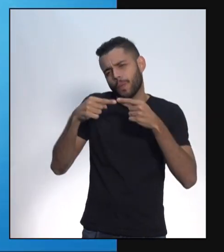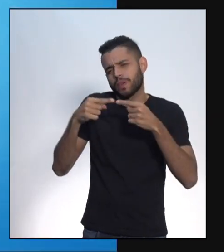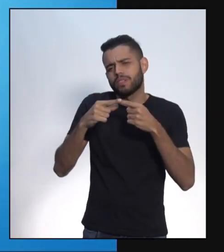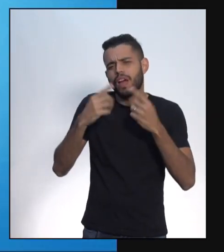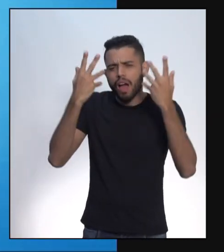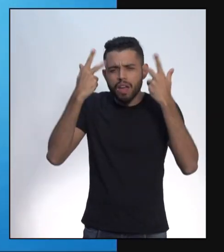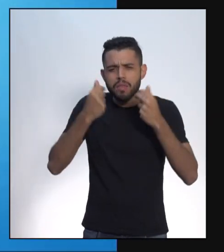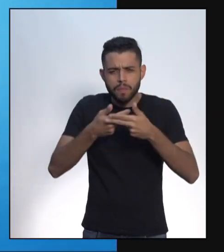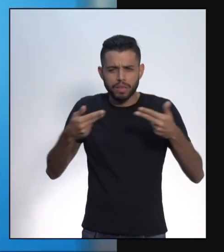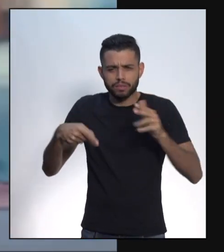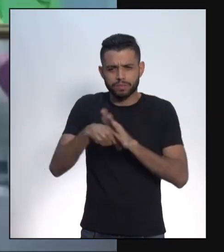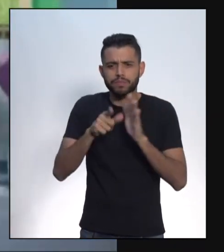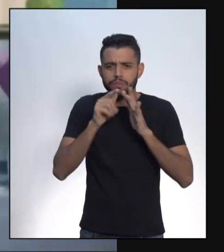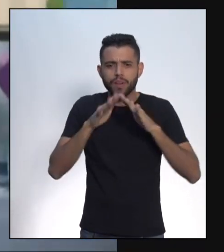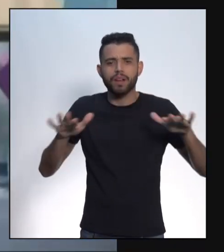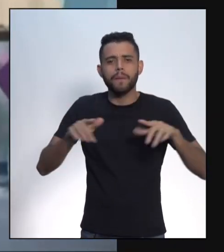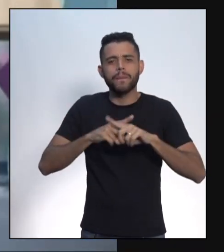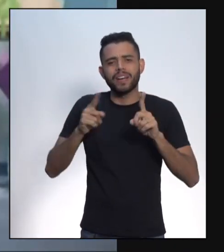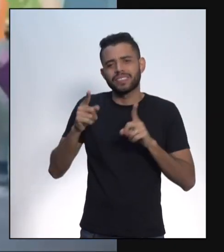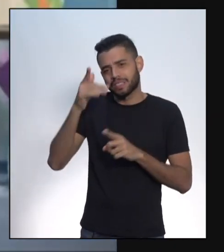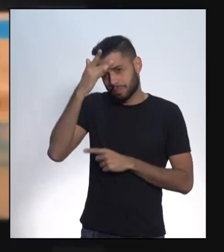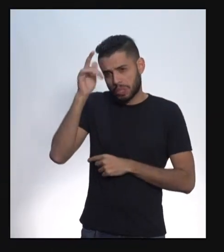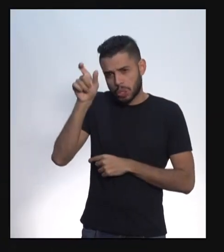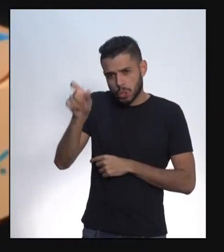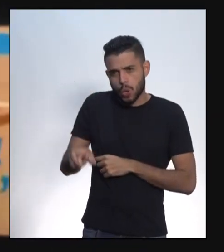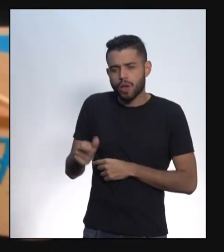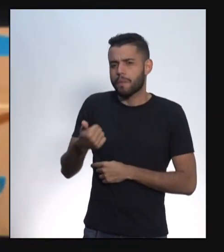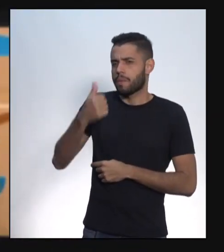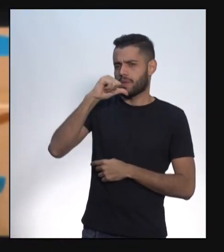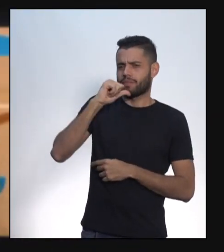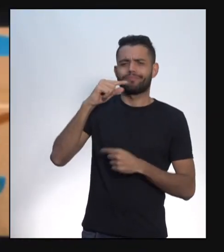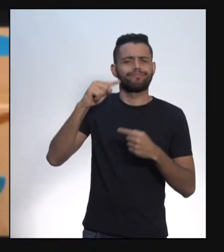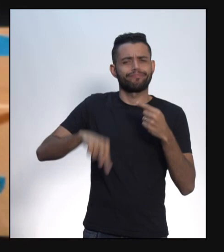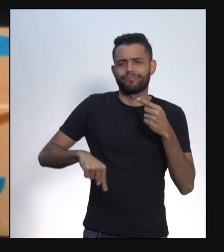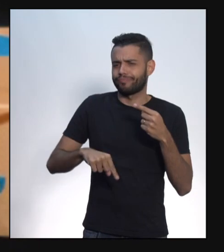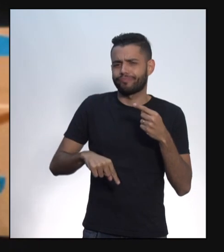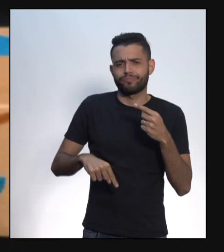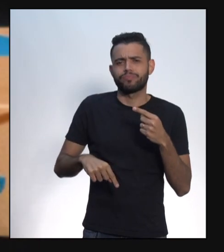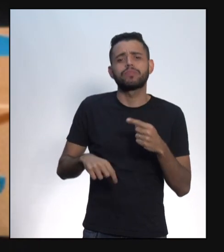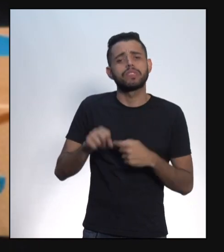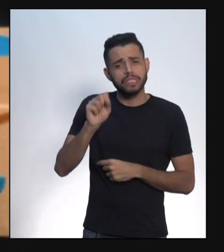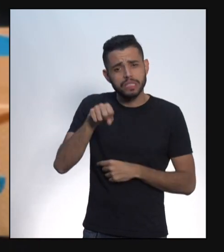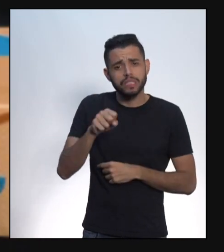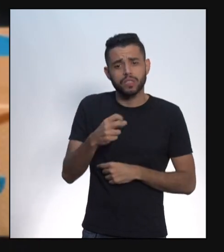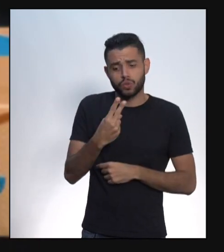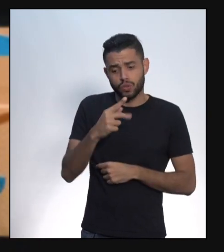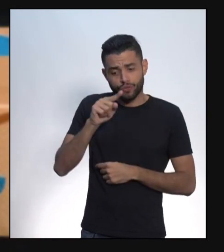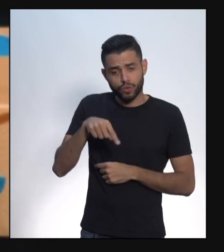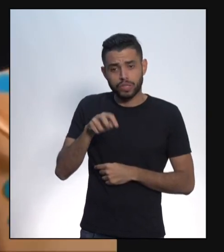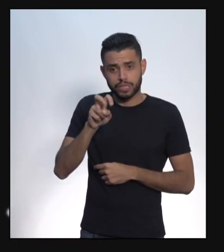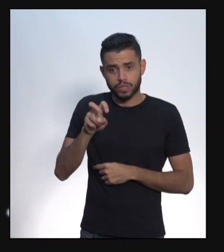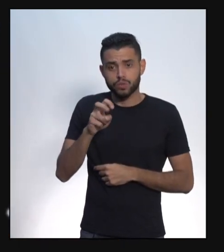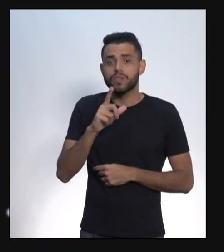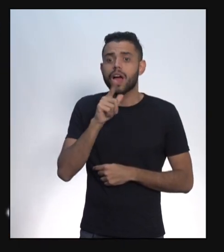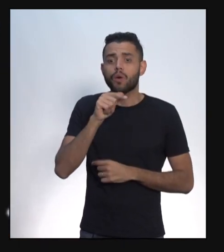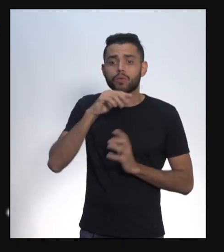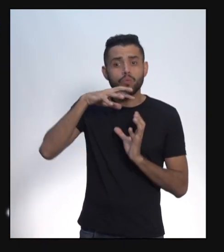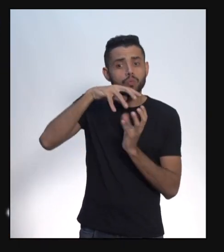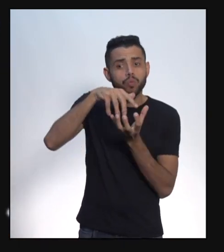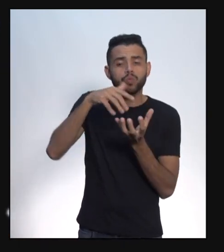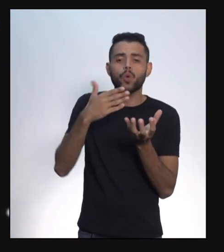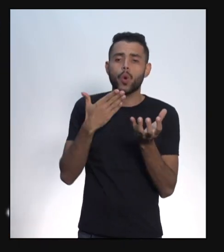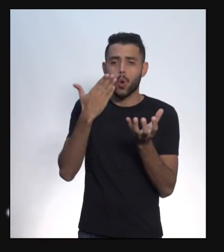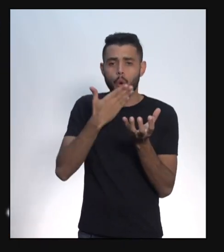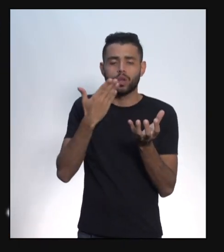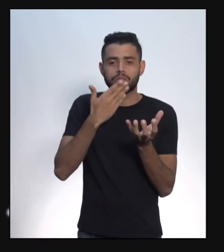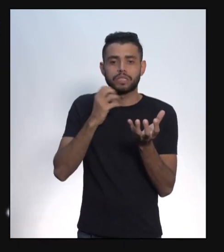serve para o consumo desse jovem, nem desse. É isso mesmo. Só 2,5% da água do planeta é doce. Dessa